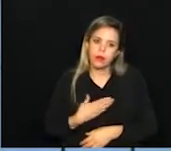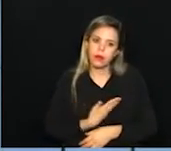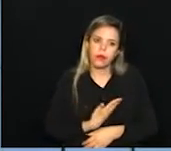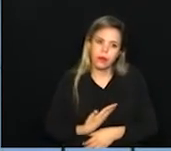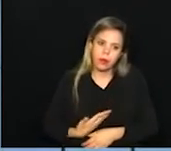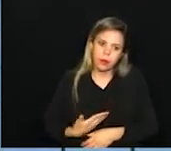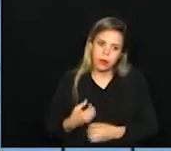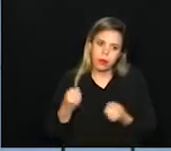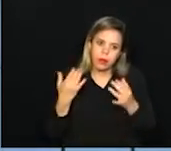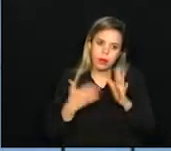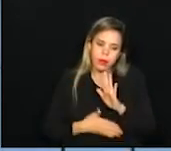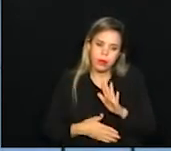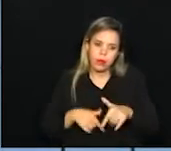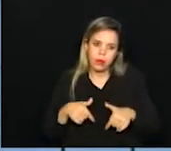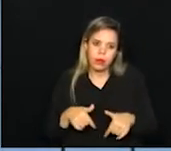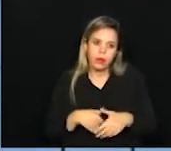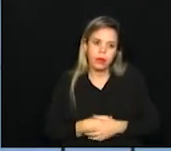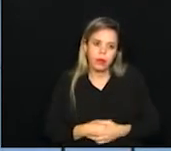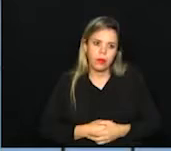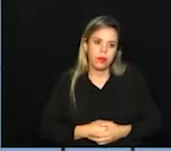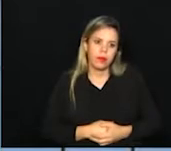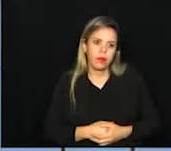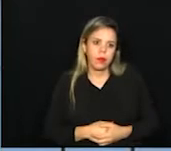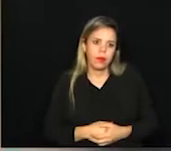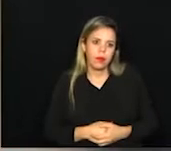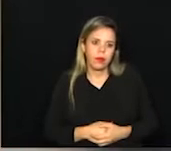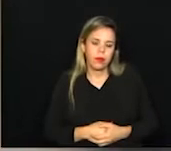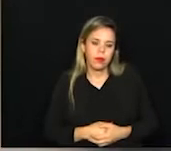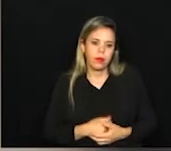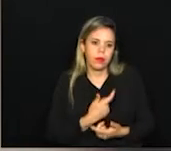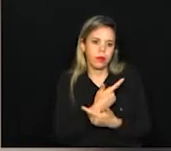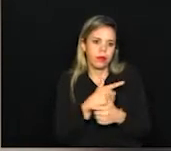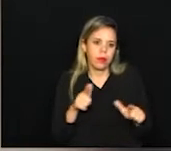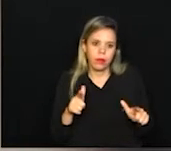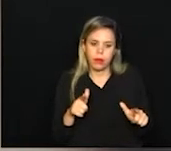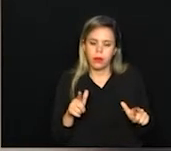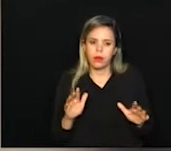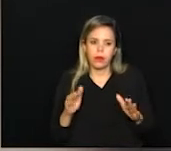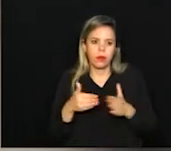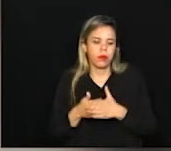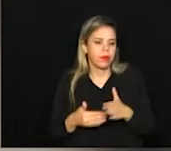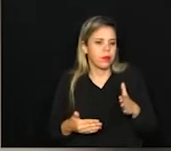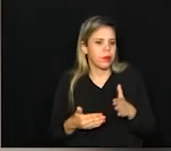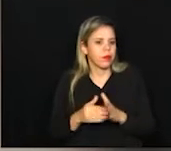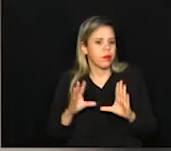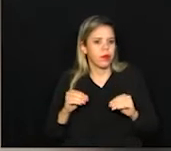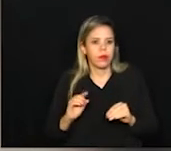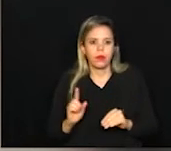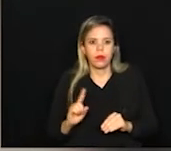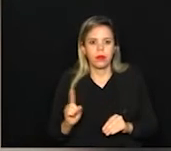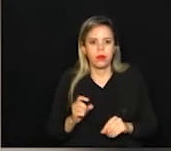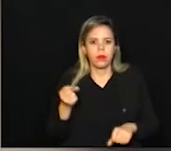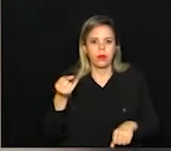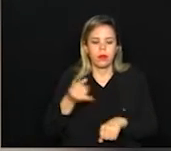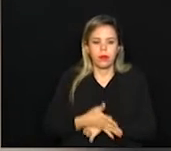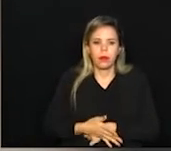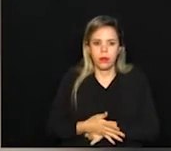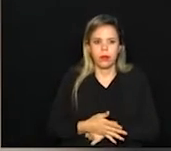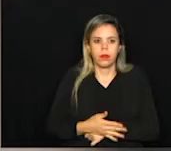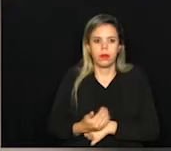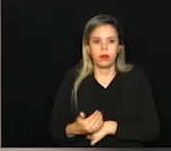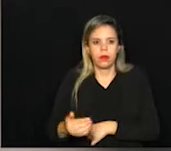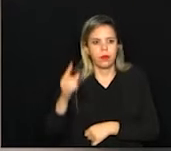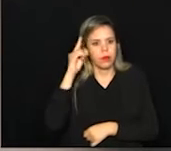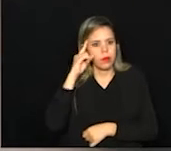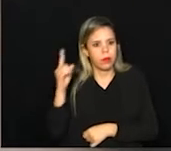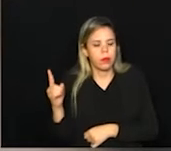governo justificou a medida. Não teremos mais toque de restrição à noite ou na madrugada a partir do